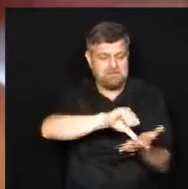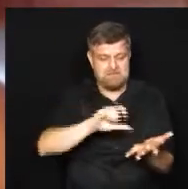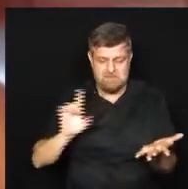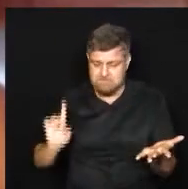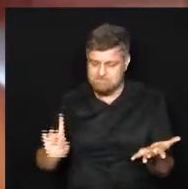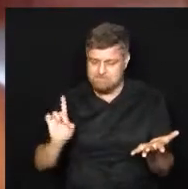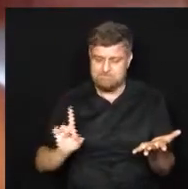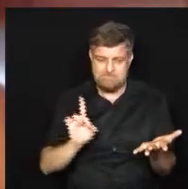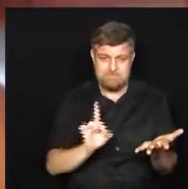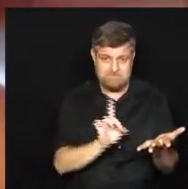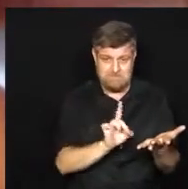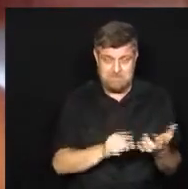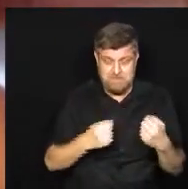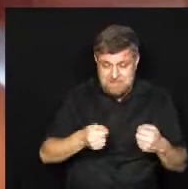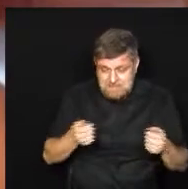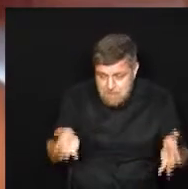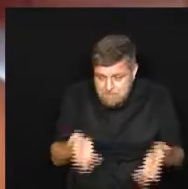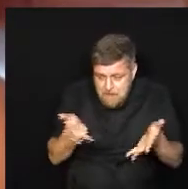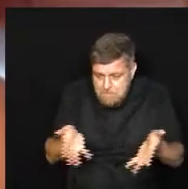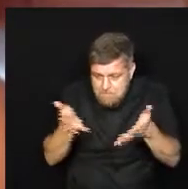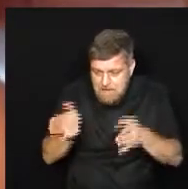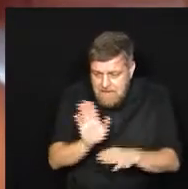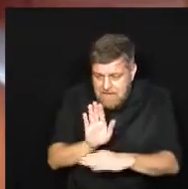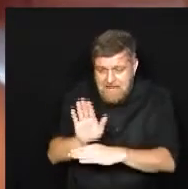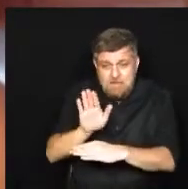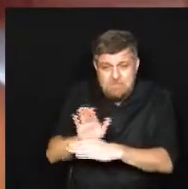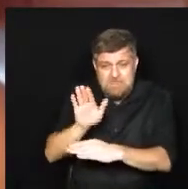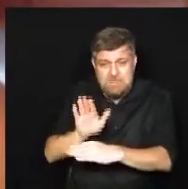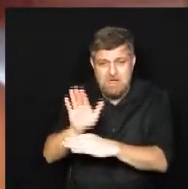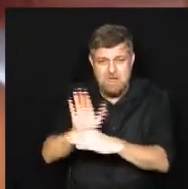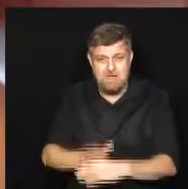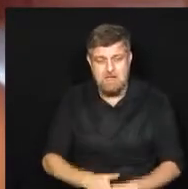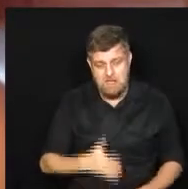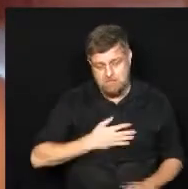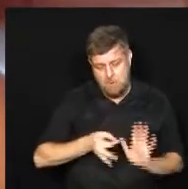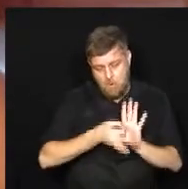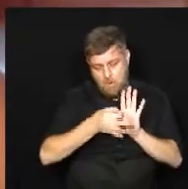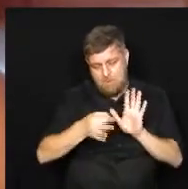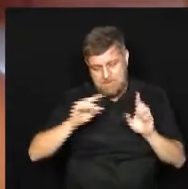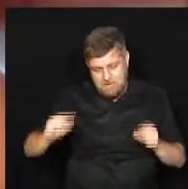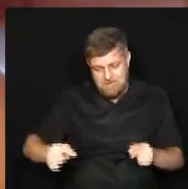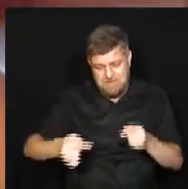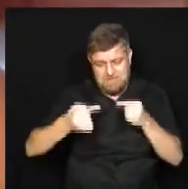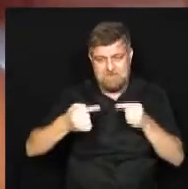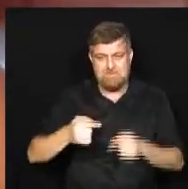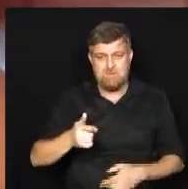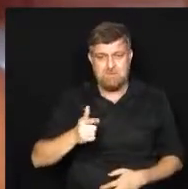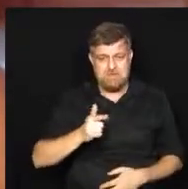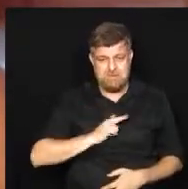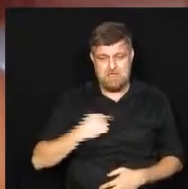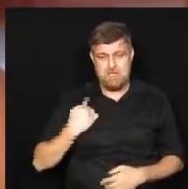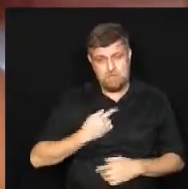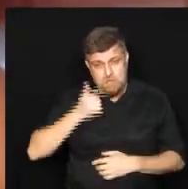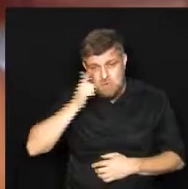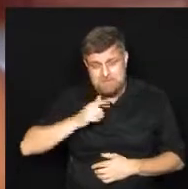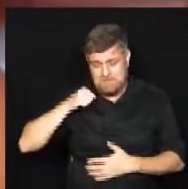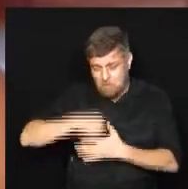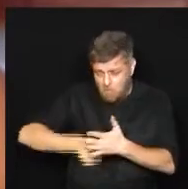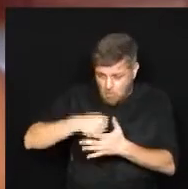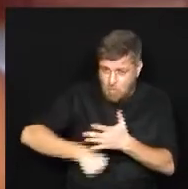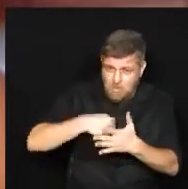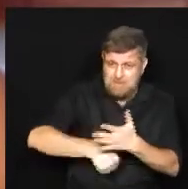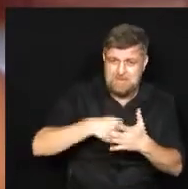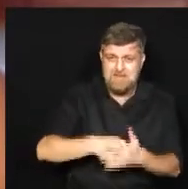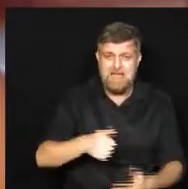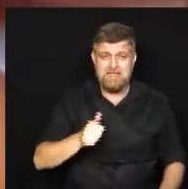e auxiliar essas mulheres? Então, um dos grandes desafios, na minha opinião, é a destinação, é a gente conseguir lutar e